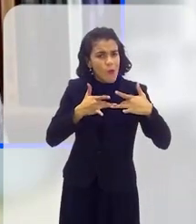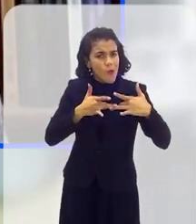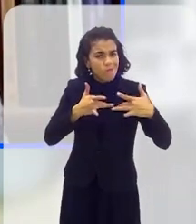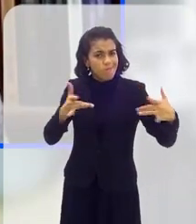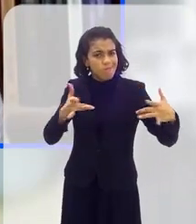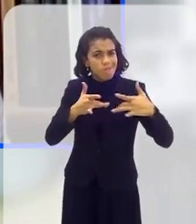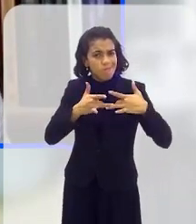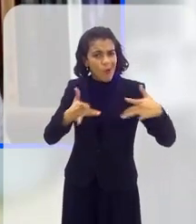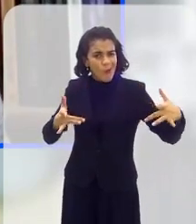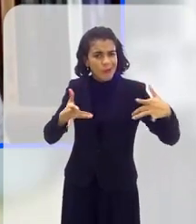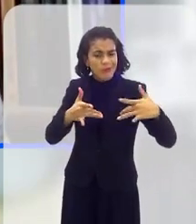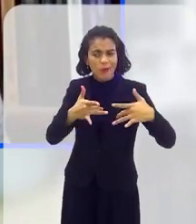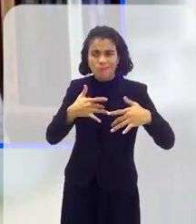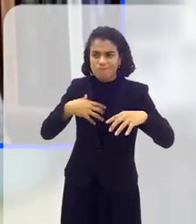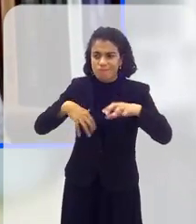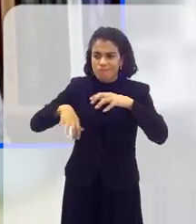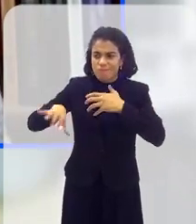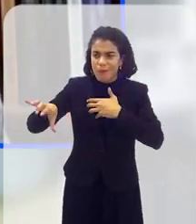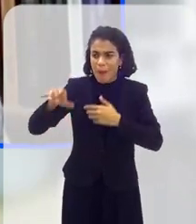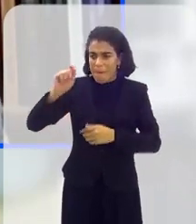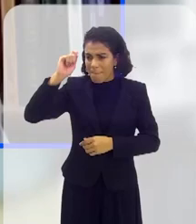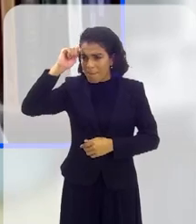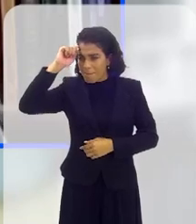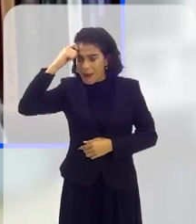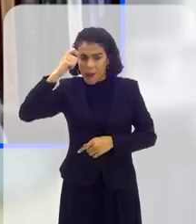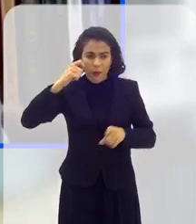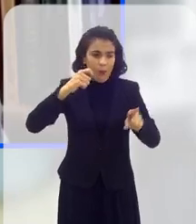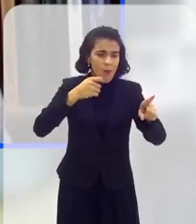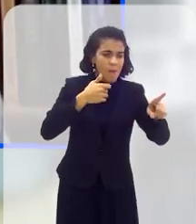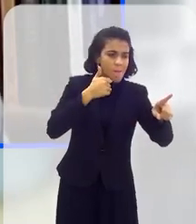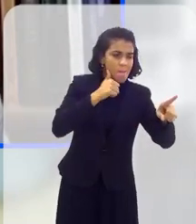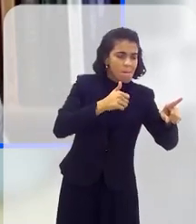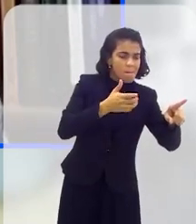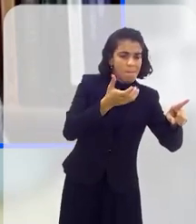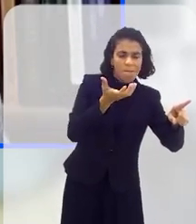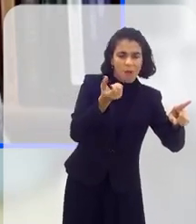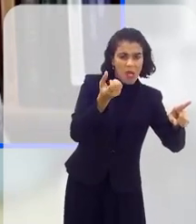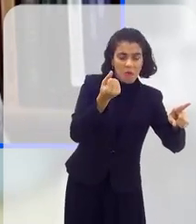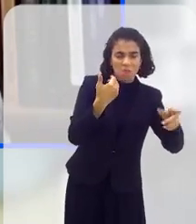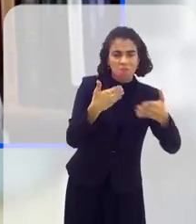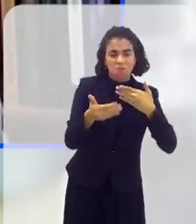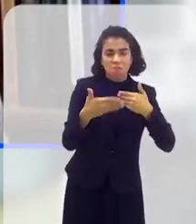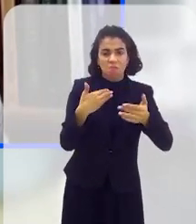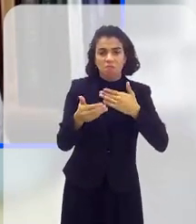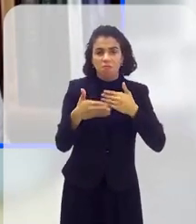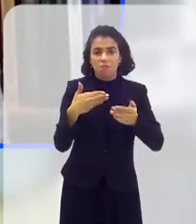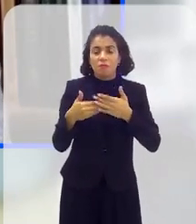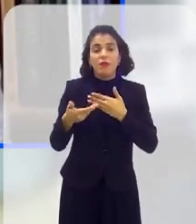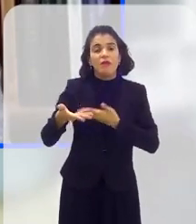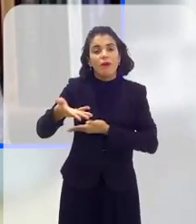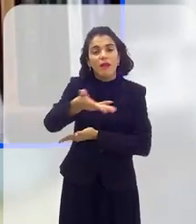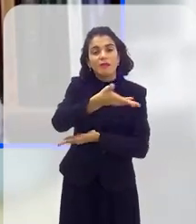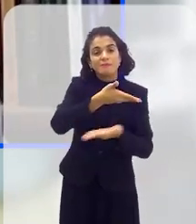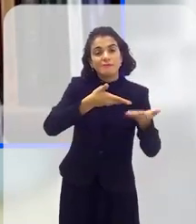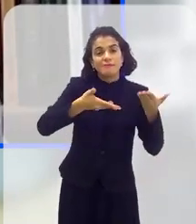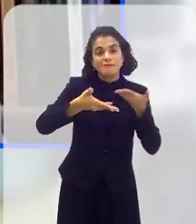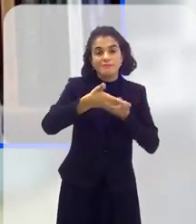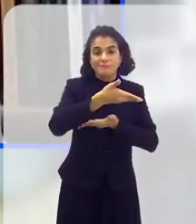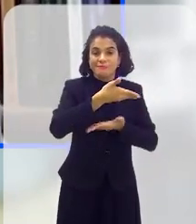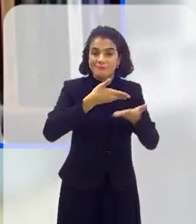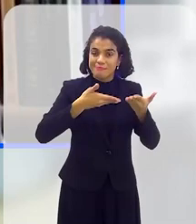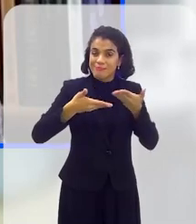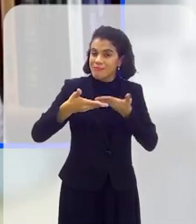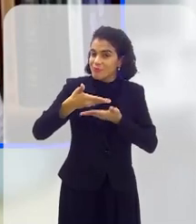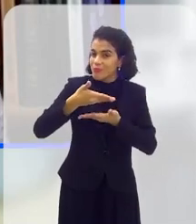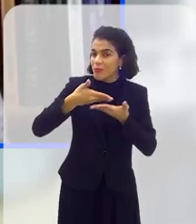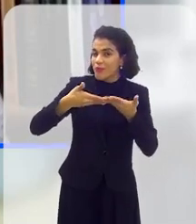eles tinham compaixão pelos outros, independentemente de serem pretos ou de serem brancos, e ele desde o começo eles se envolveram de